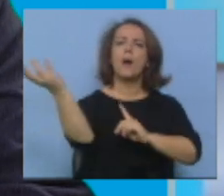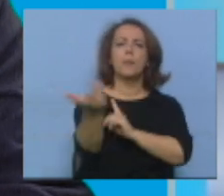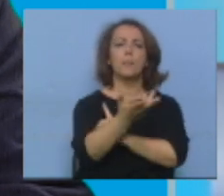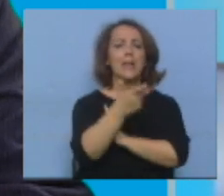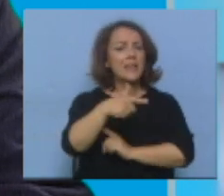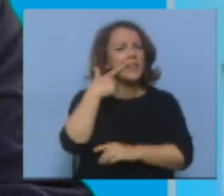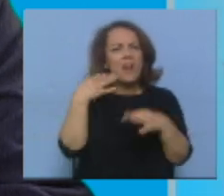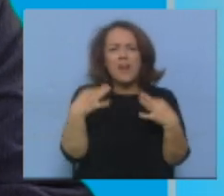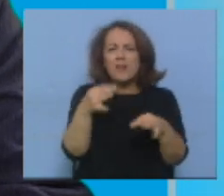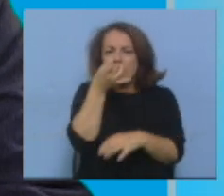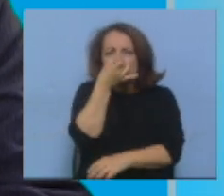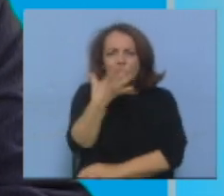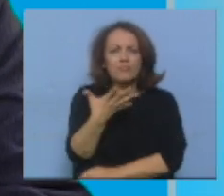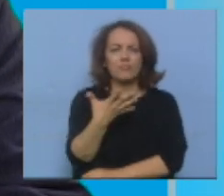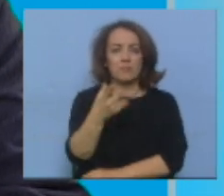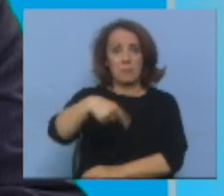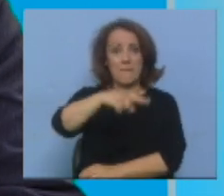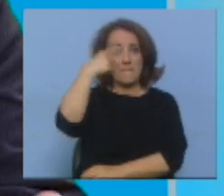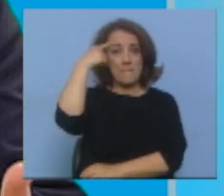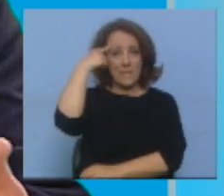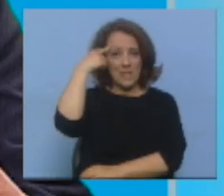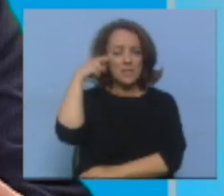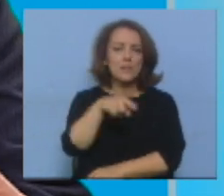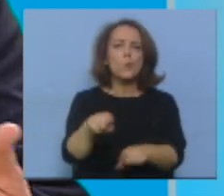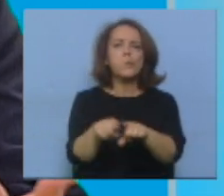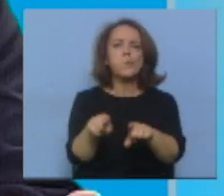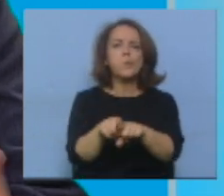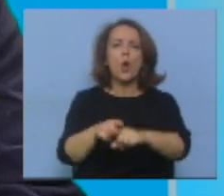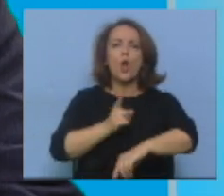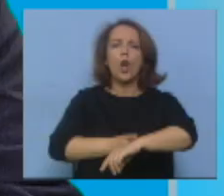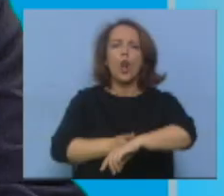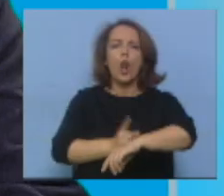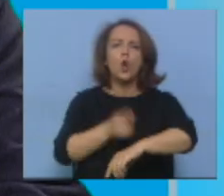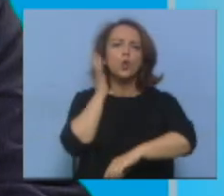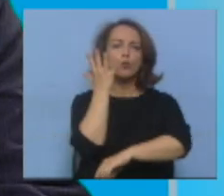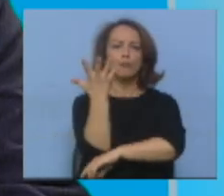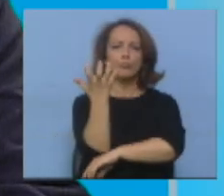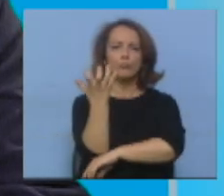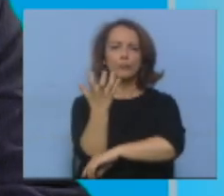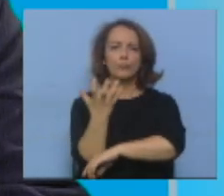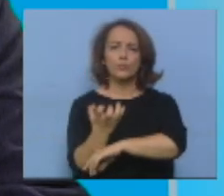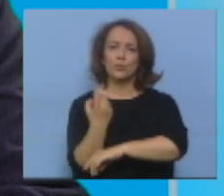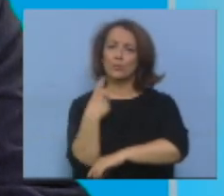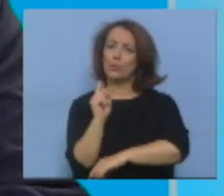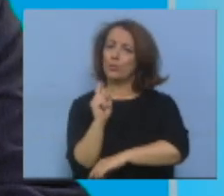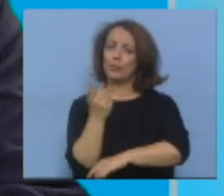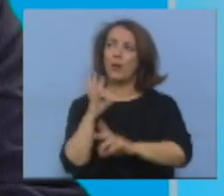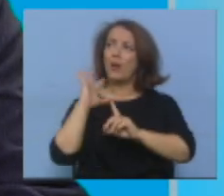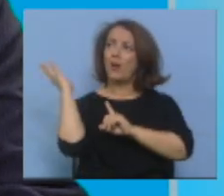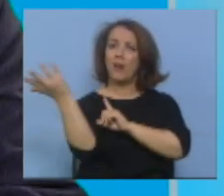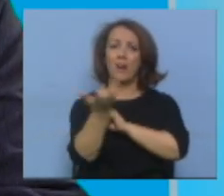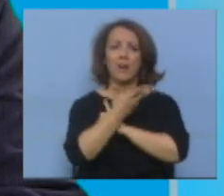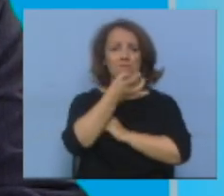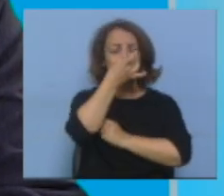Por mais que nós pensemos que isto funciona como um relógio eletrónico, não. A natureza é frágil, a